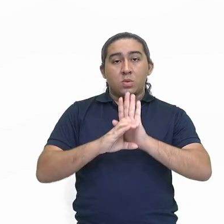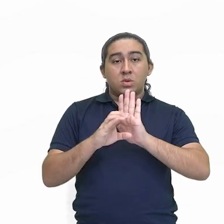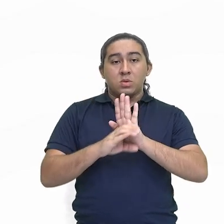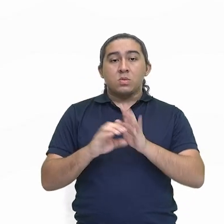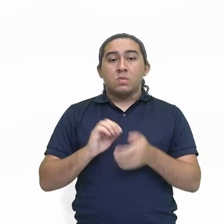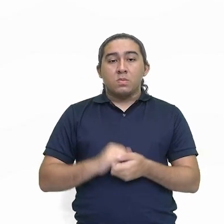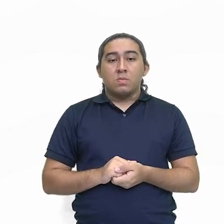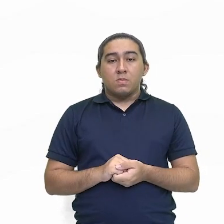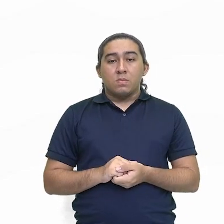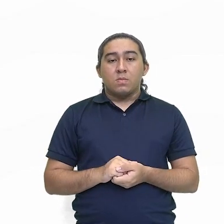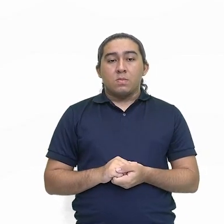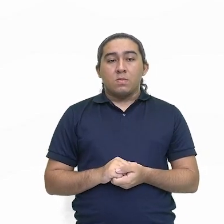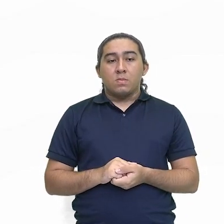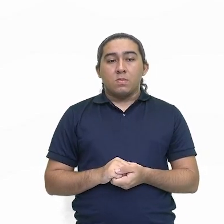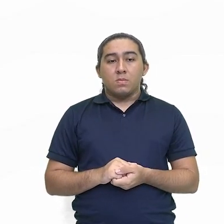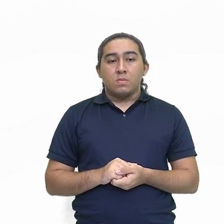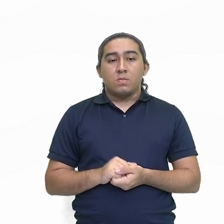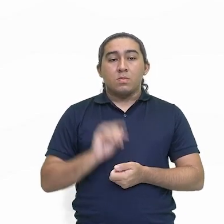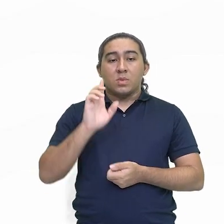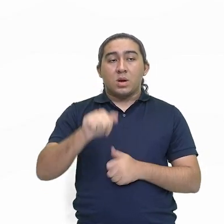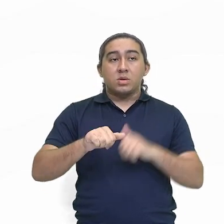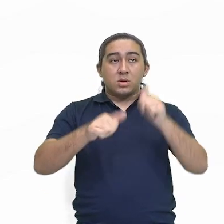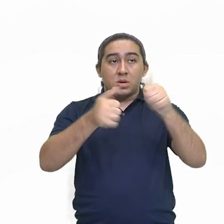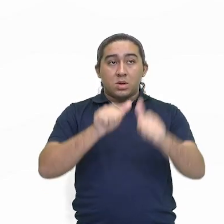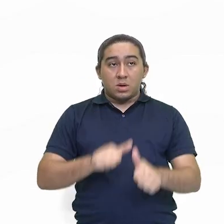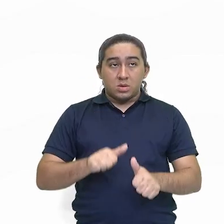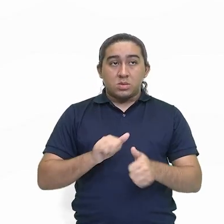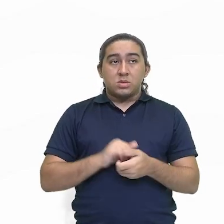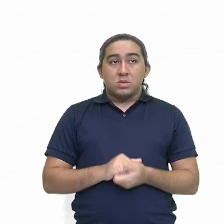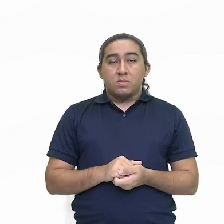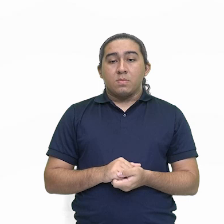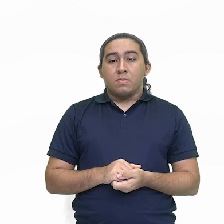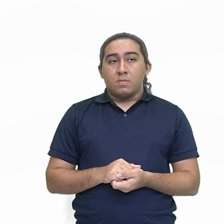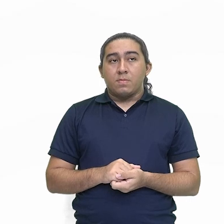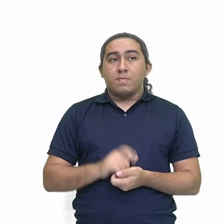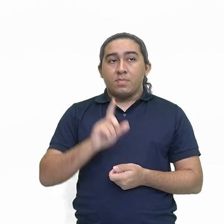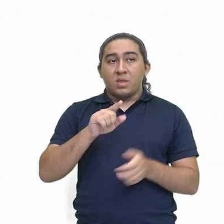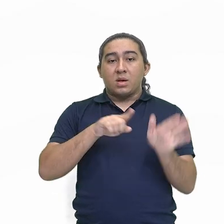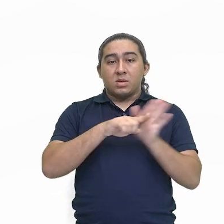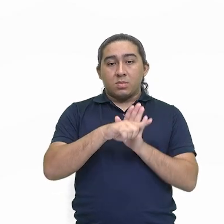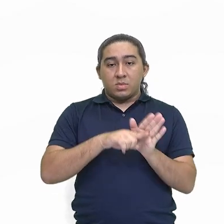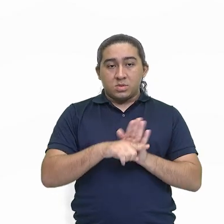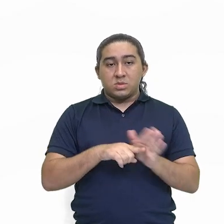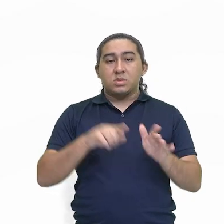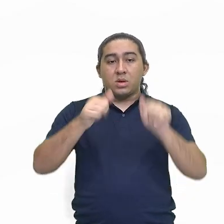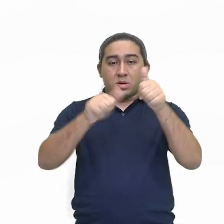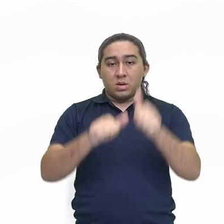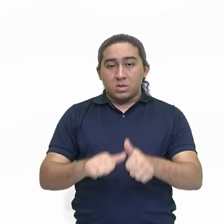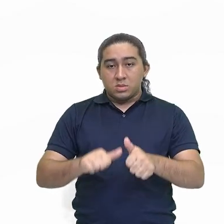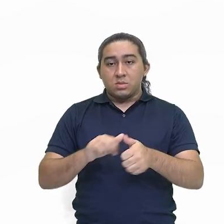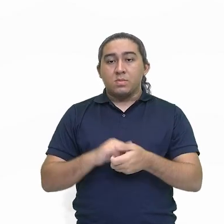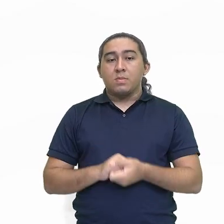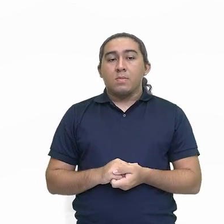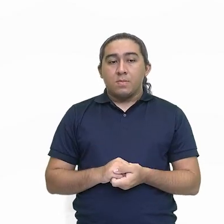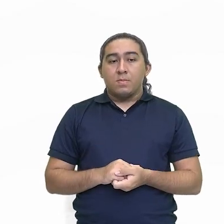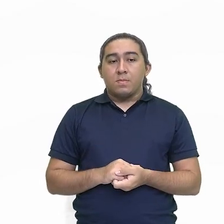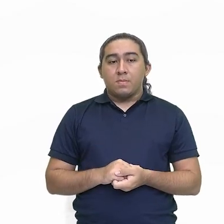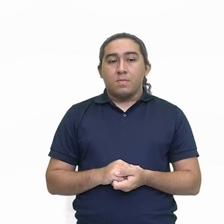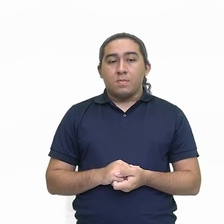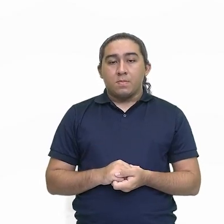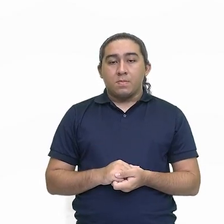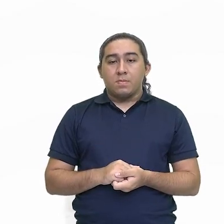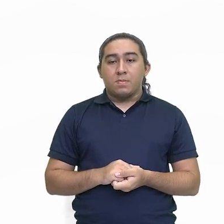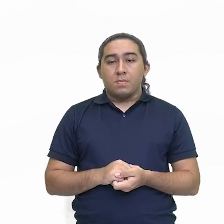dar uma olhada, então, que para essa análise, nessa pesquisa, né, nessa análise e tudo mais, a gente